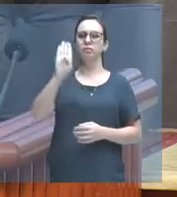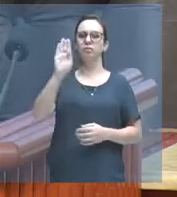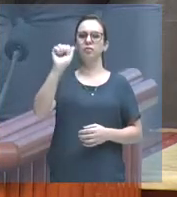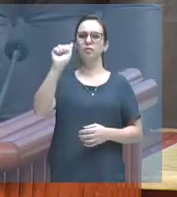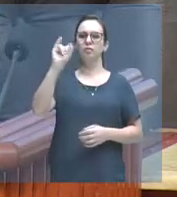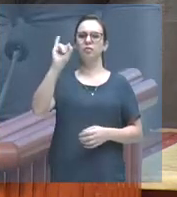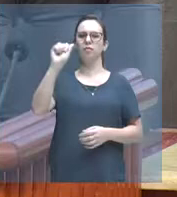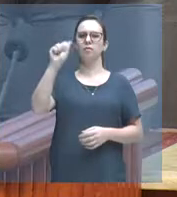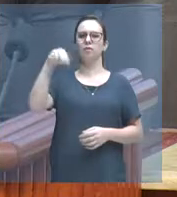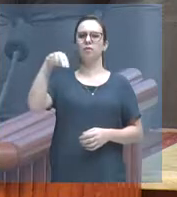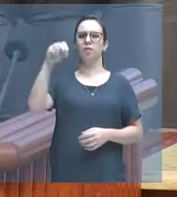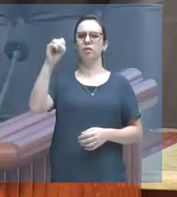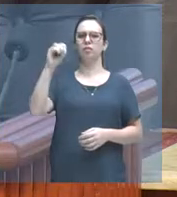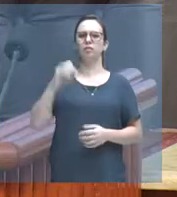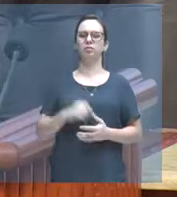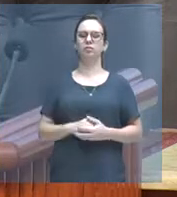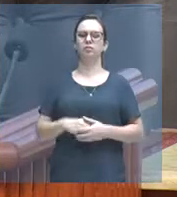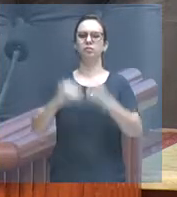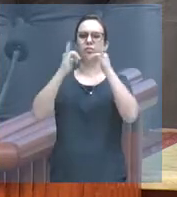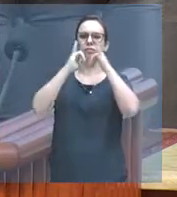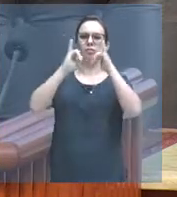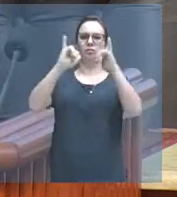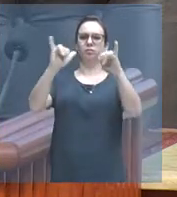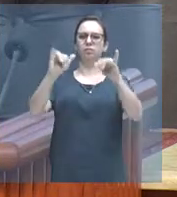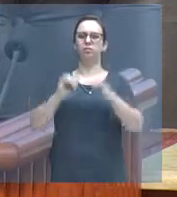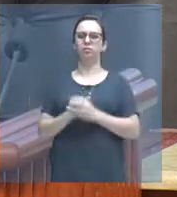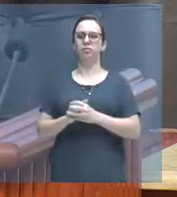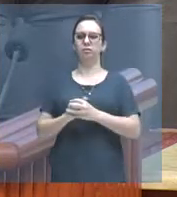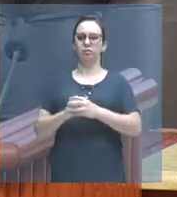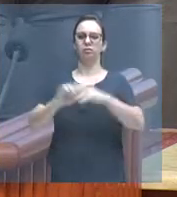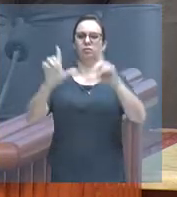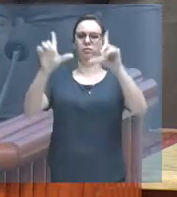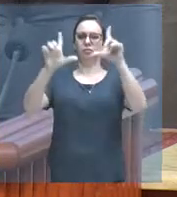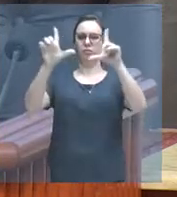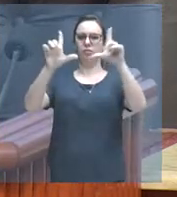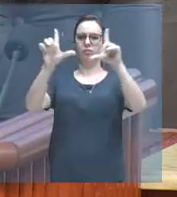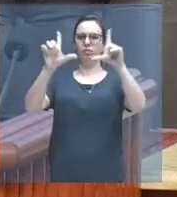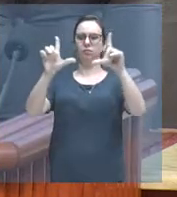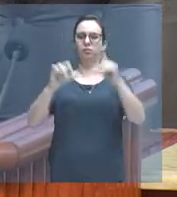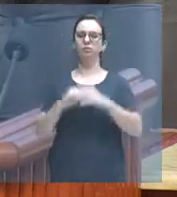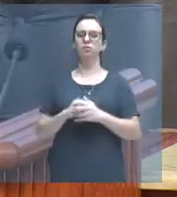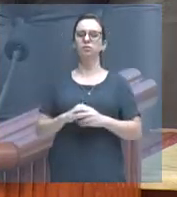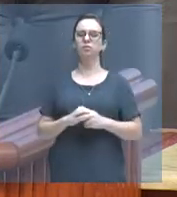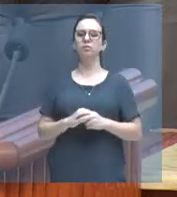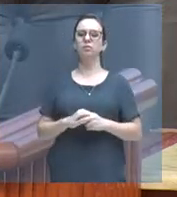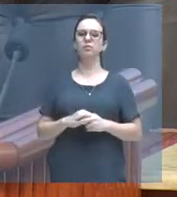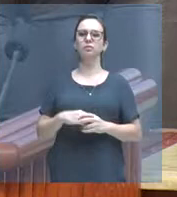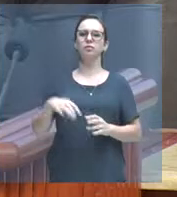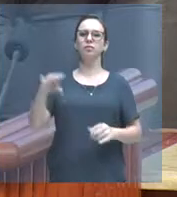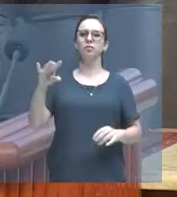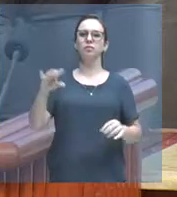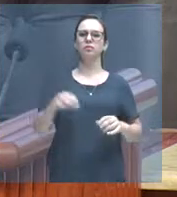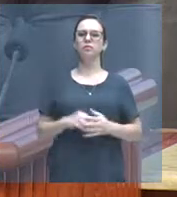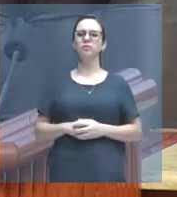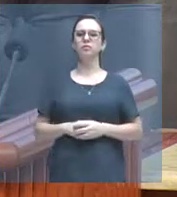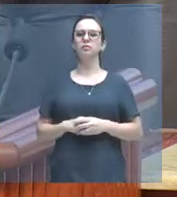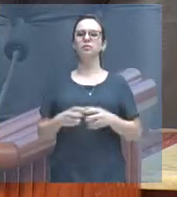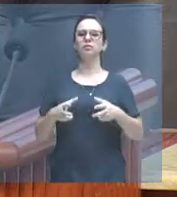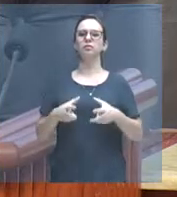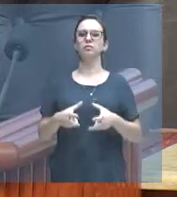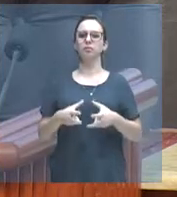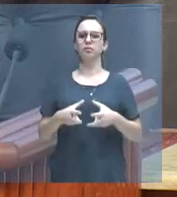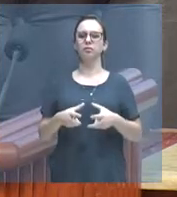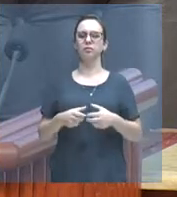Queremos anunciar que estamos transmitindo esta sessão ao vivo pela TV Câmara Digital,